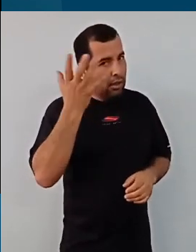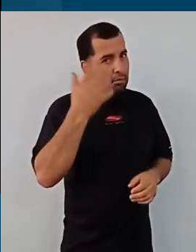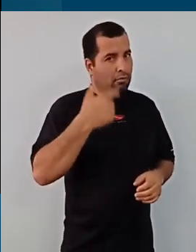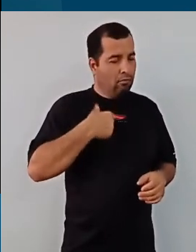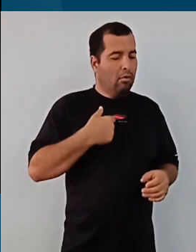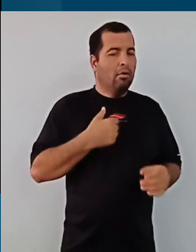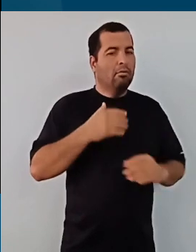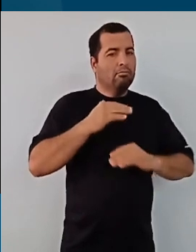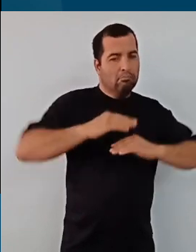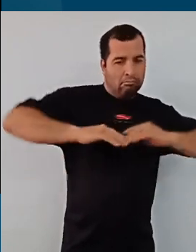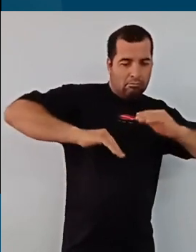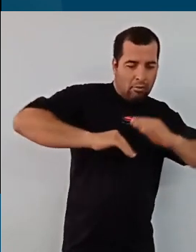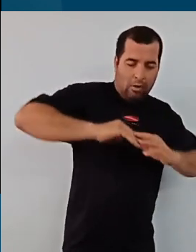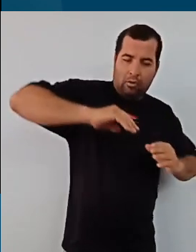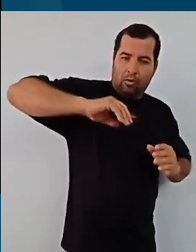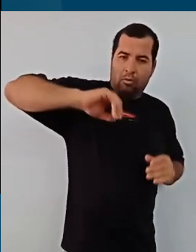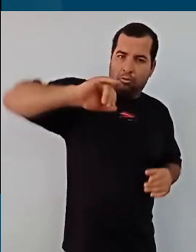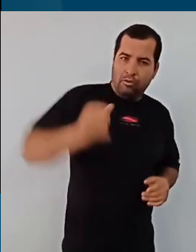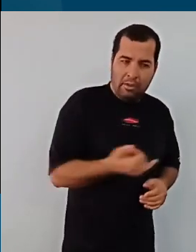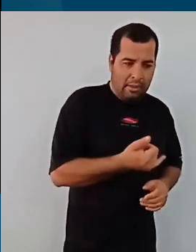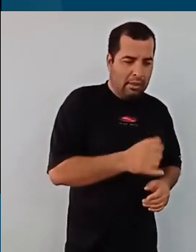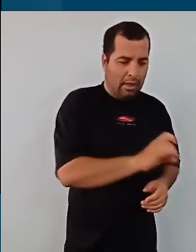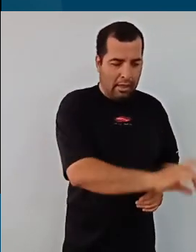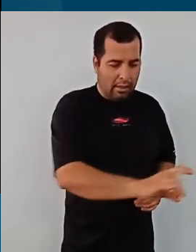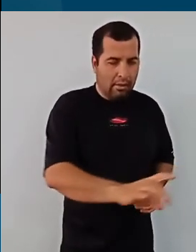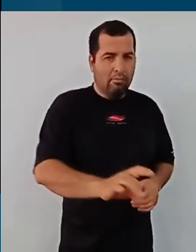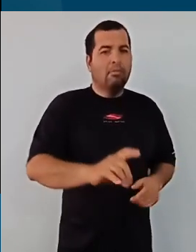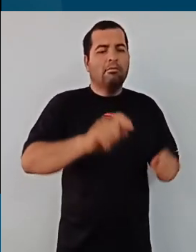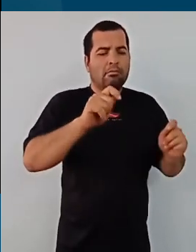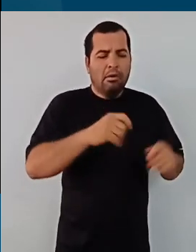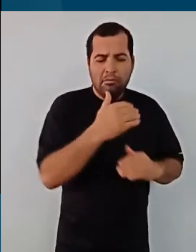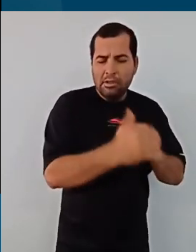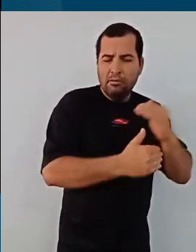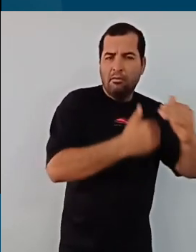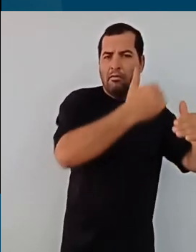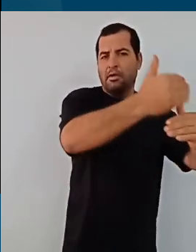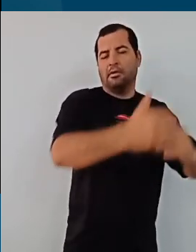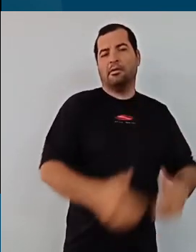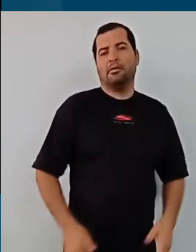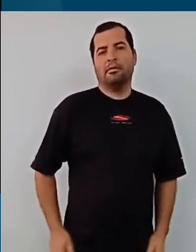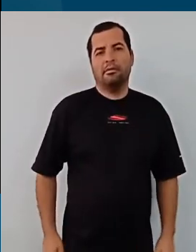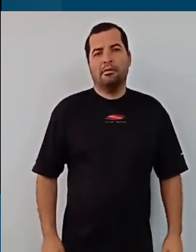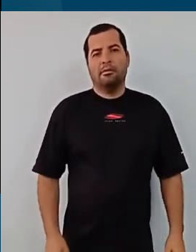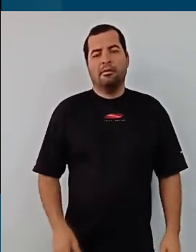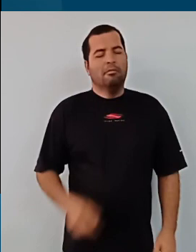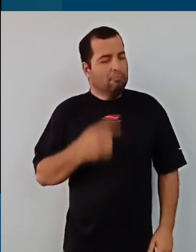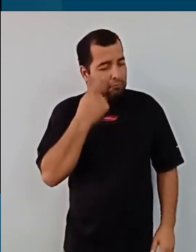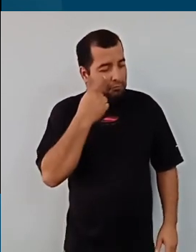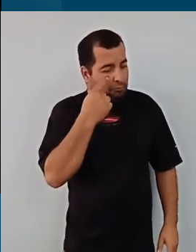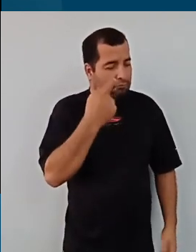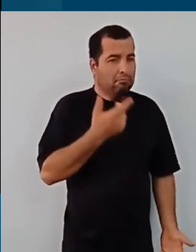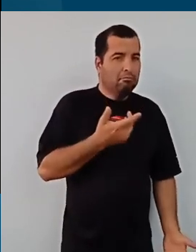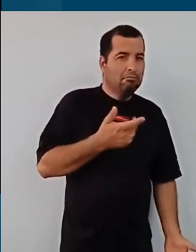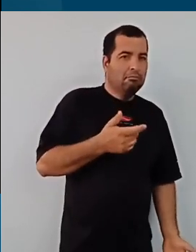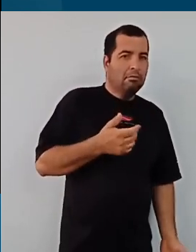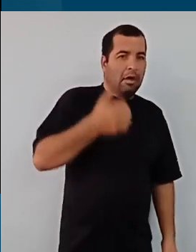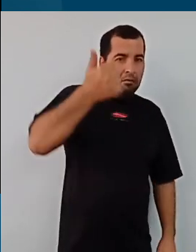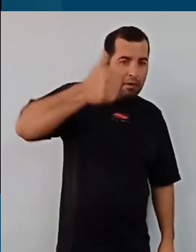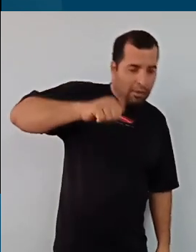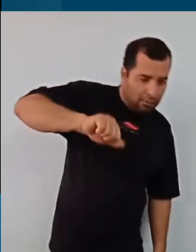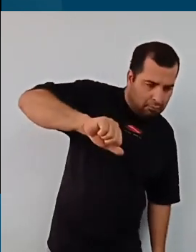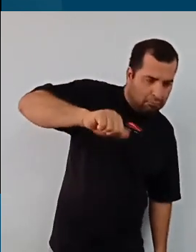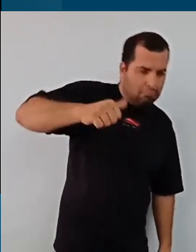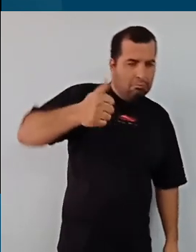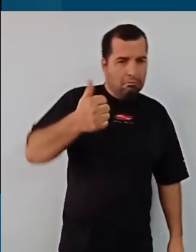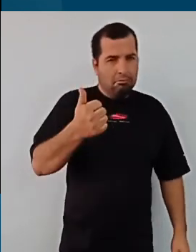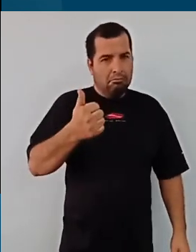criar todas as oportunidades para que os jovens se aproximem dela, avalio, registro, guardo e decido. Então